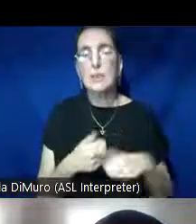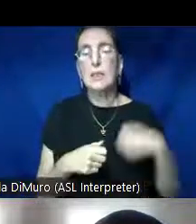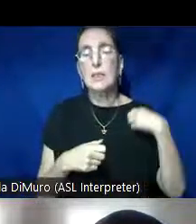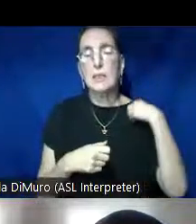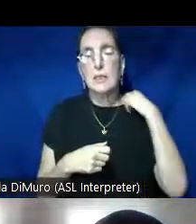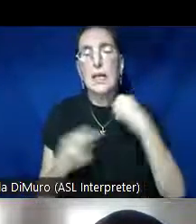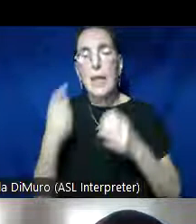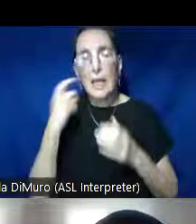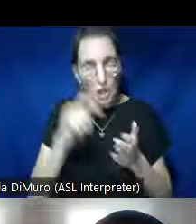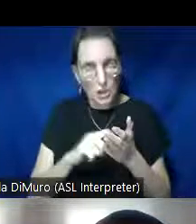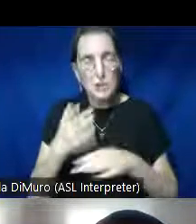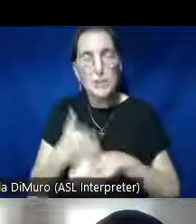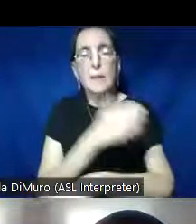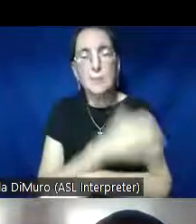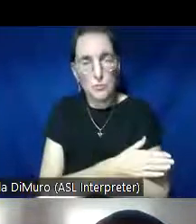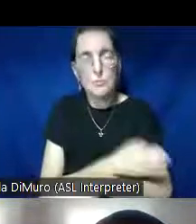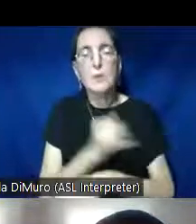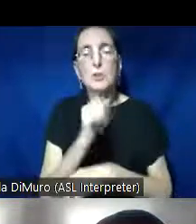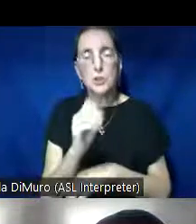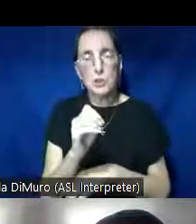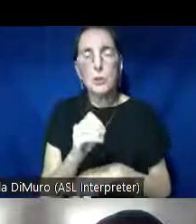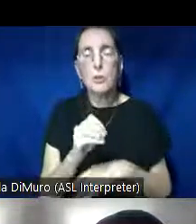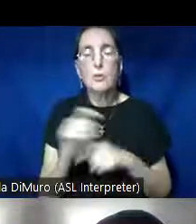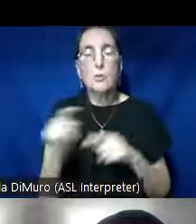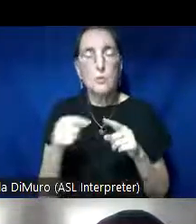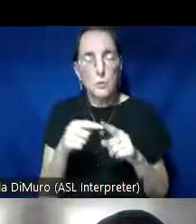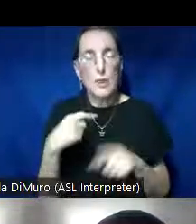comentários positivos para agências da